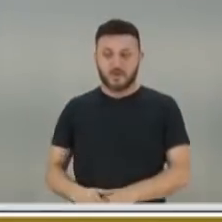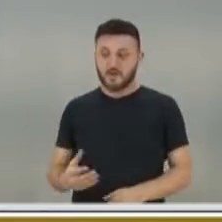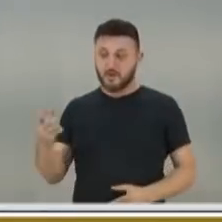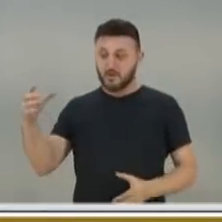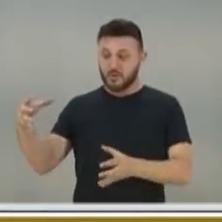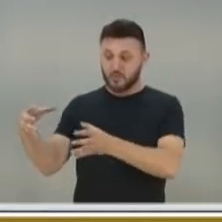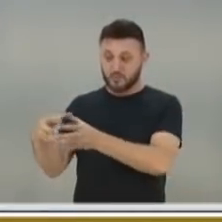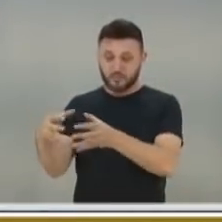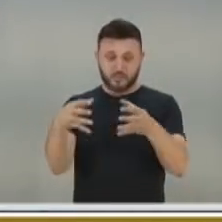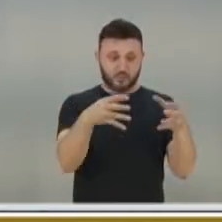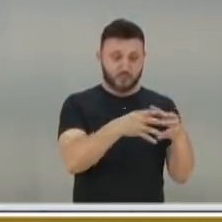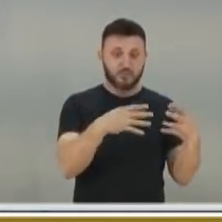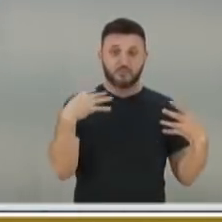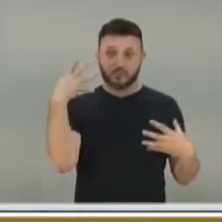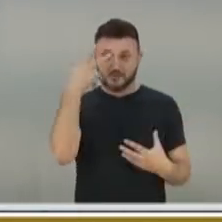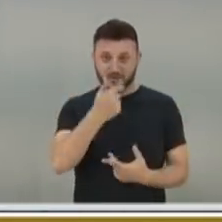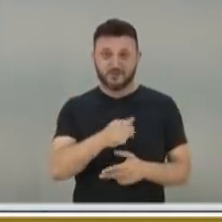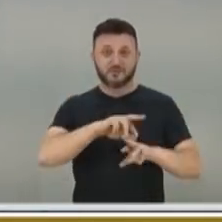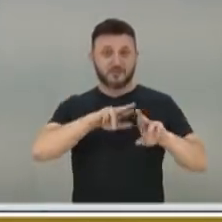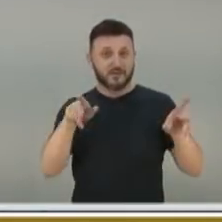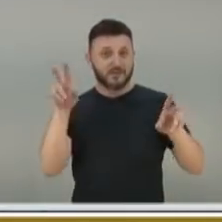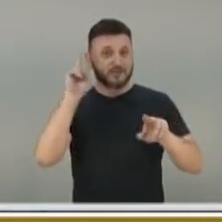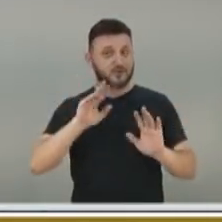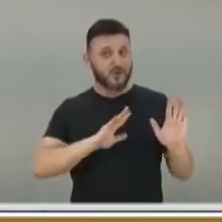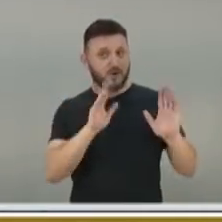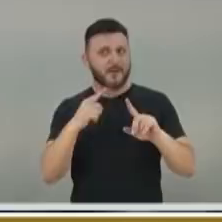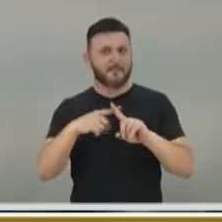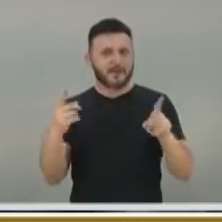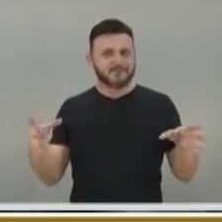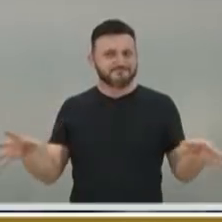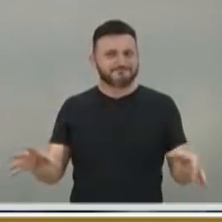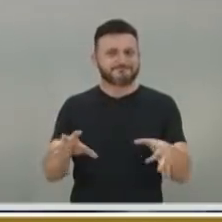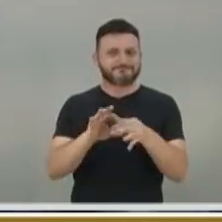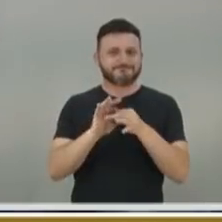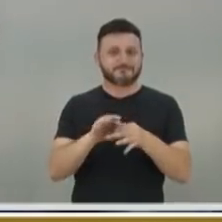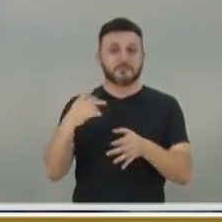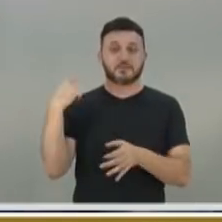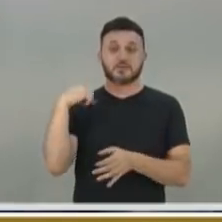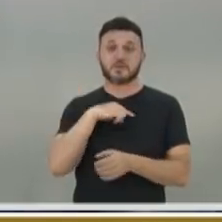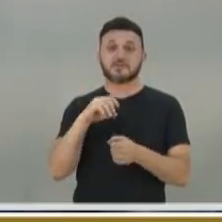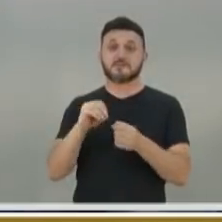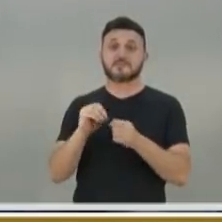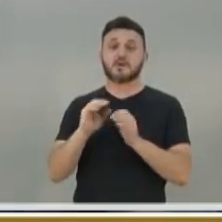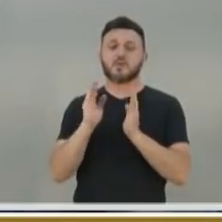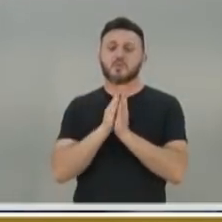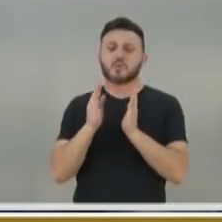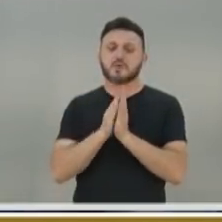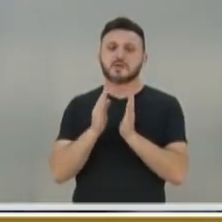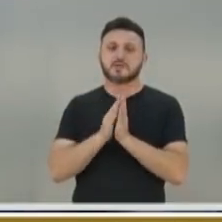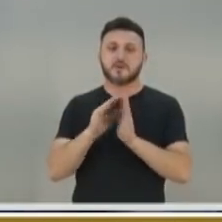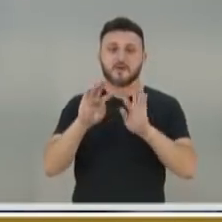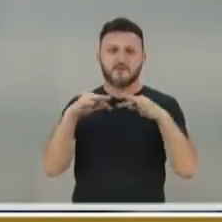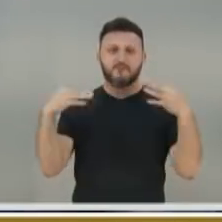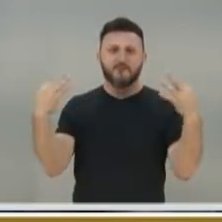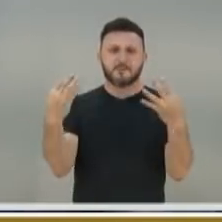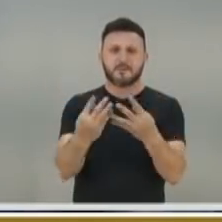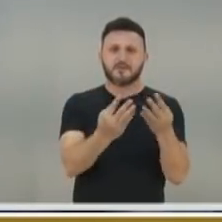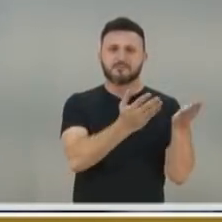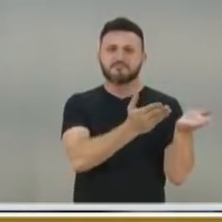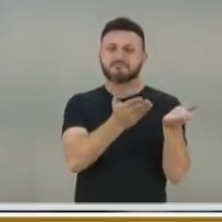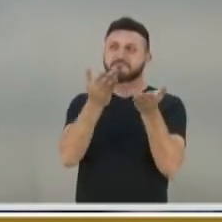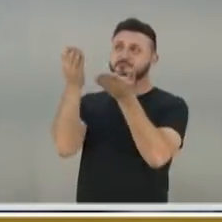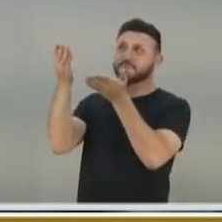o testemunho, porque mais ou menos é aquilo ali, mas que fizesse um momento orante, não é? Entregando as nossas famílias, entregando esta